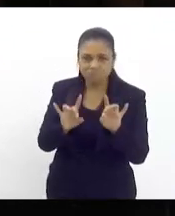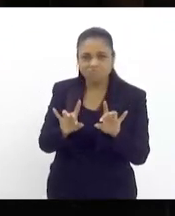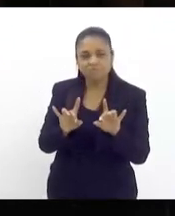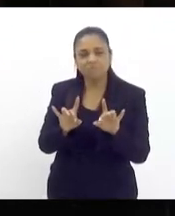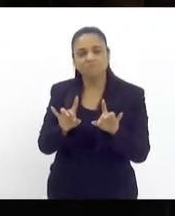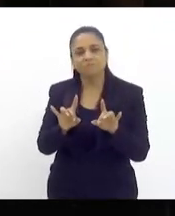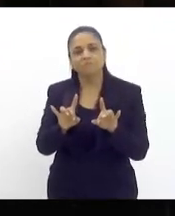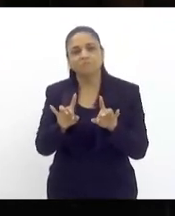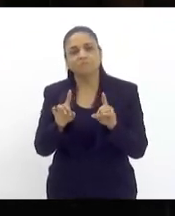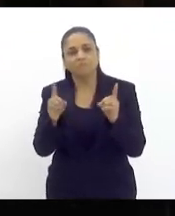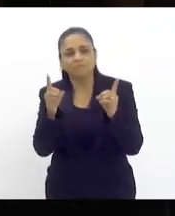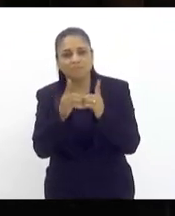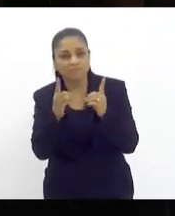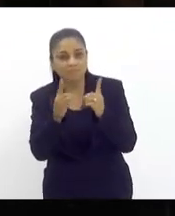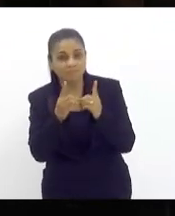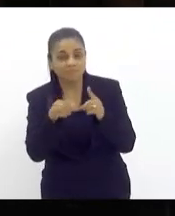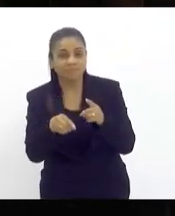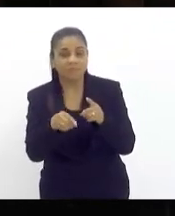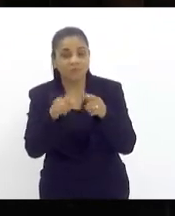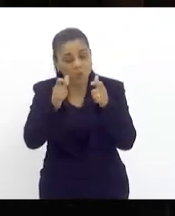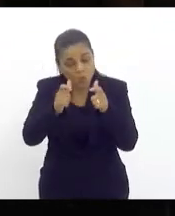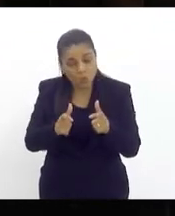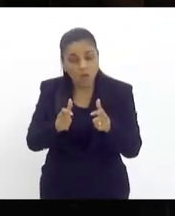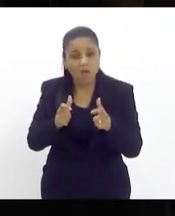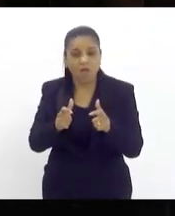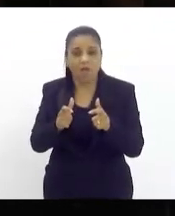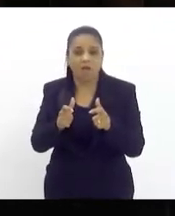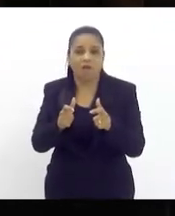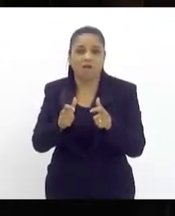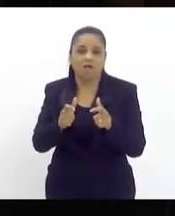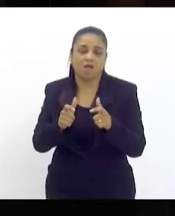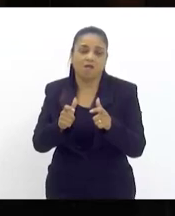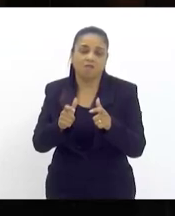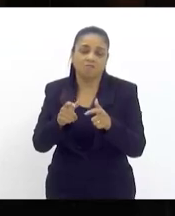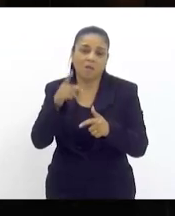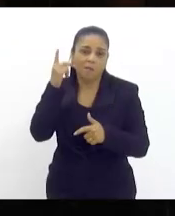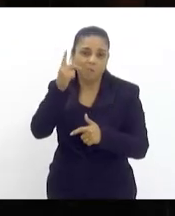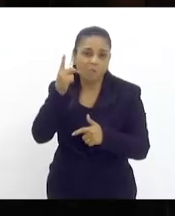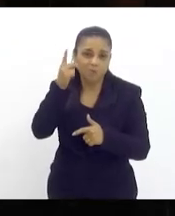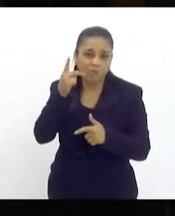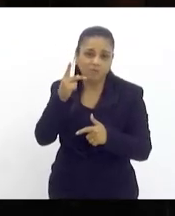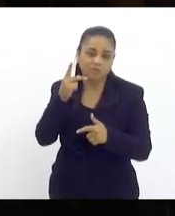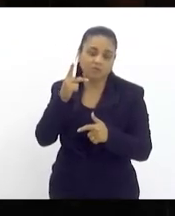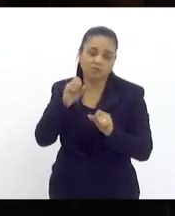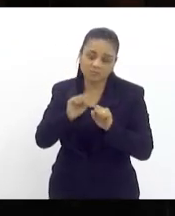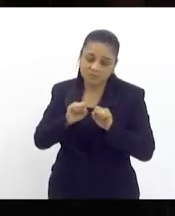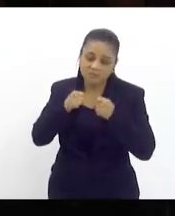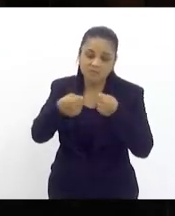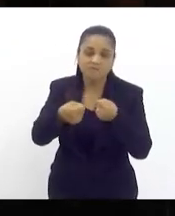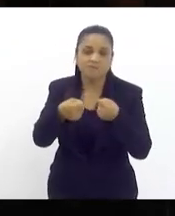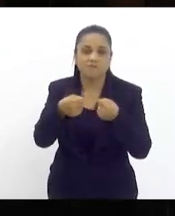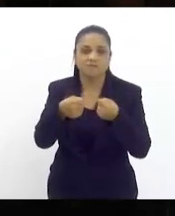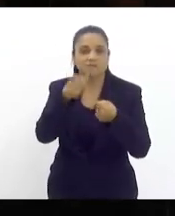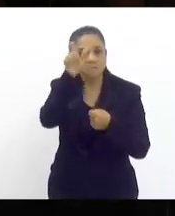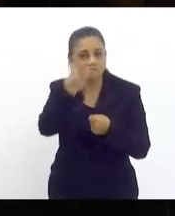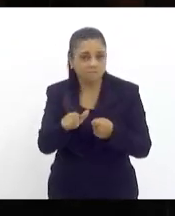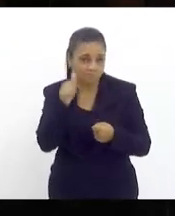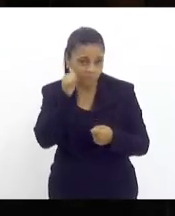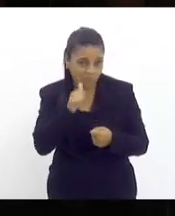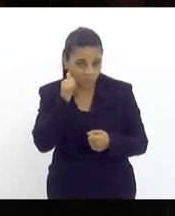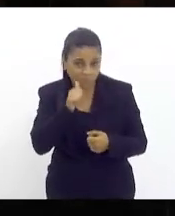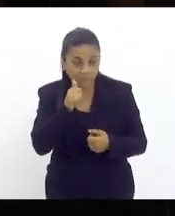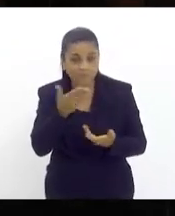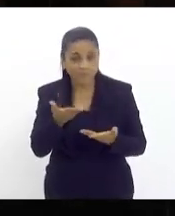seja um lugar que de fato terá concretude na política em defesa da vida dessa mulher então eu não tenho